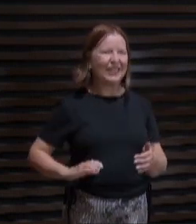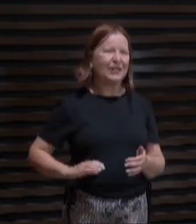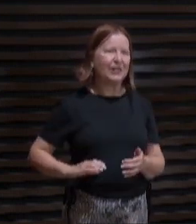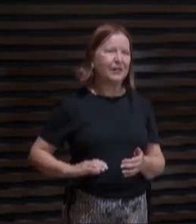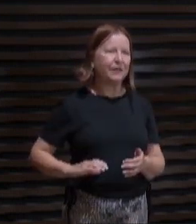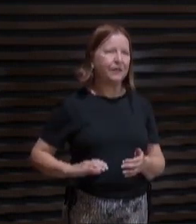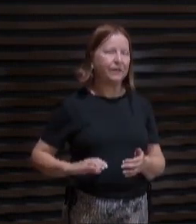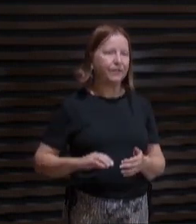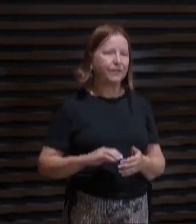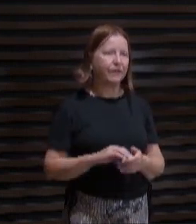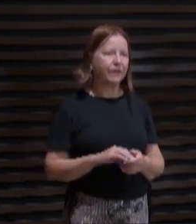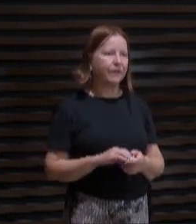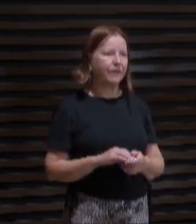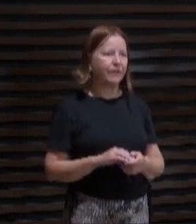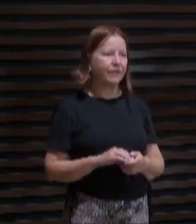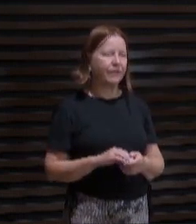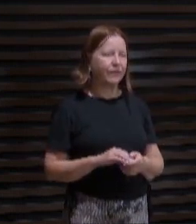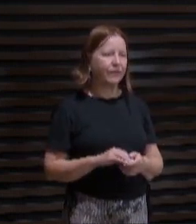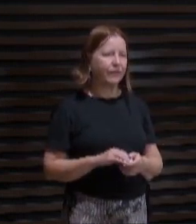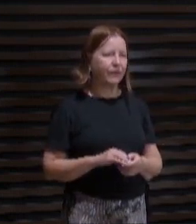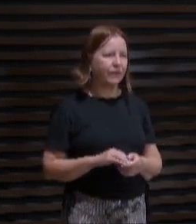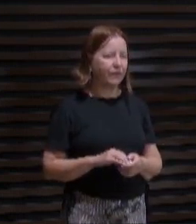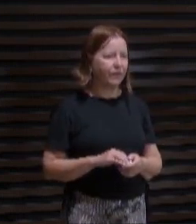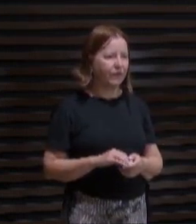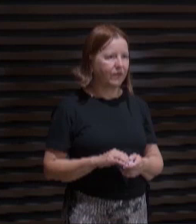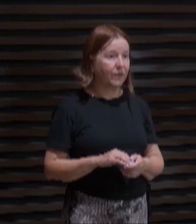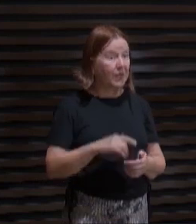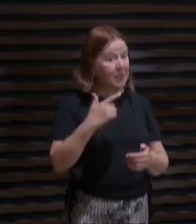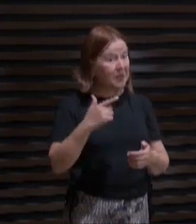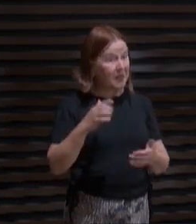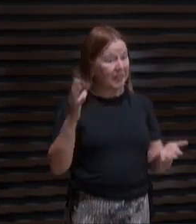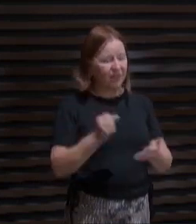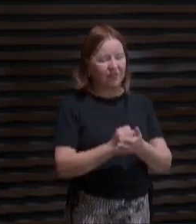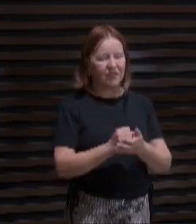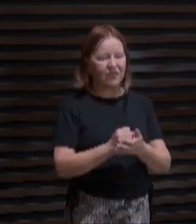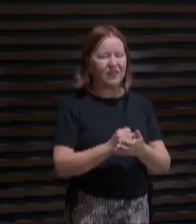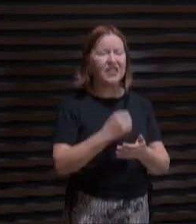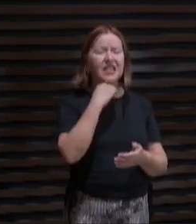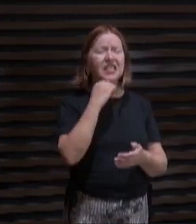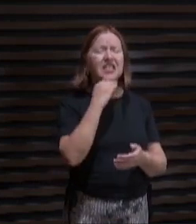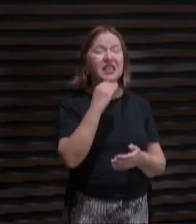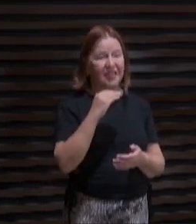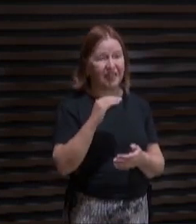Pedro, lá no Atos, ele diz assim: não há salvação em nenhum outro,